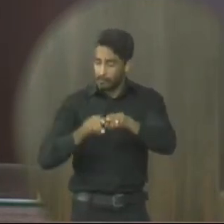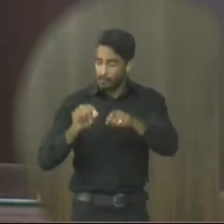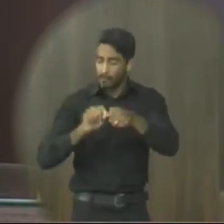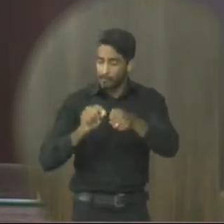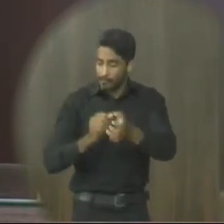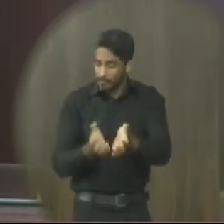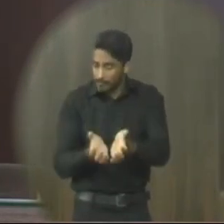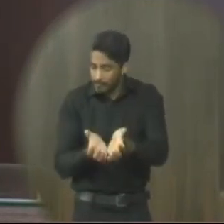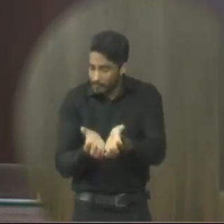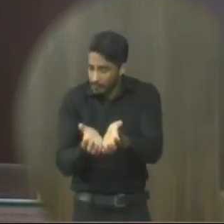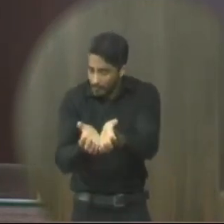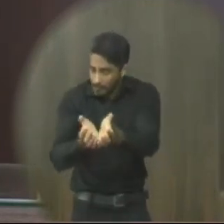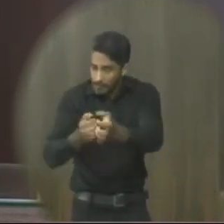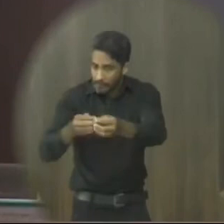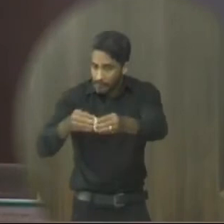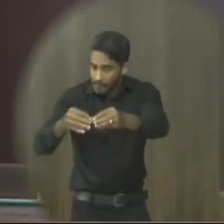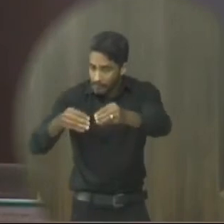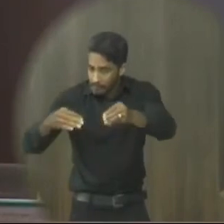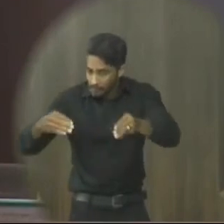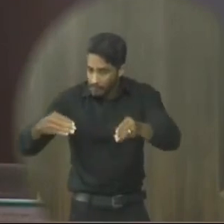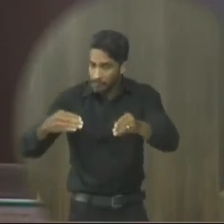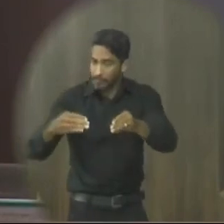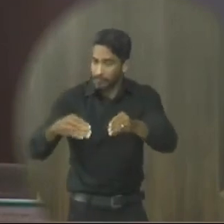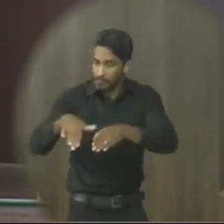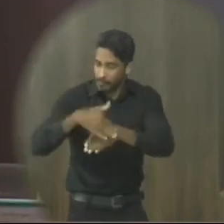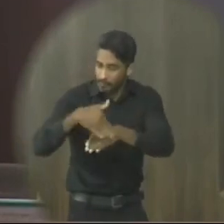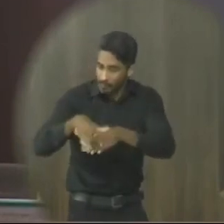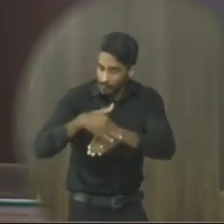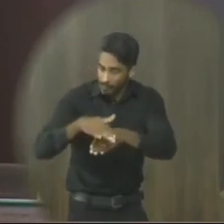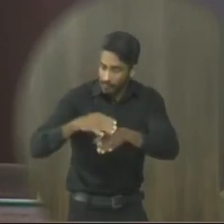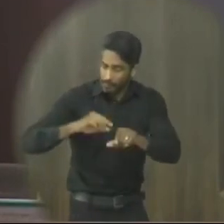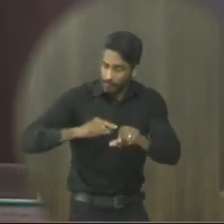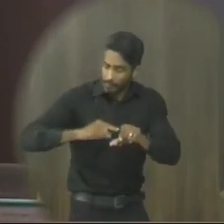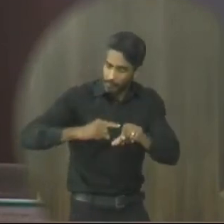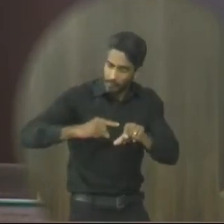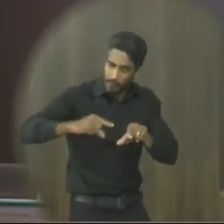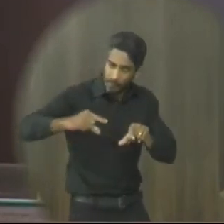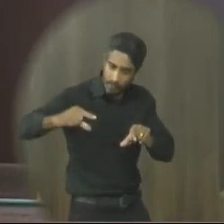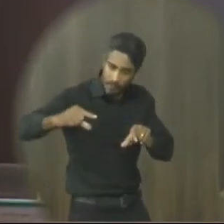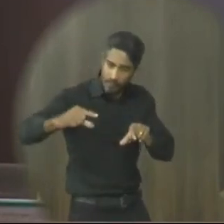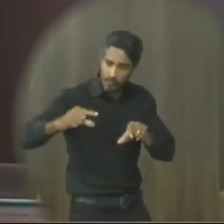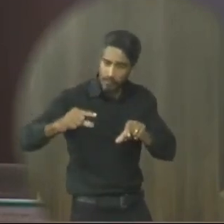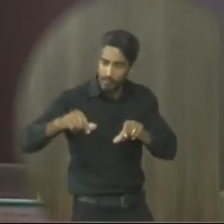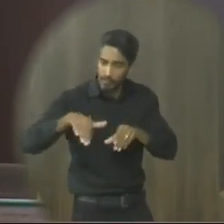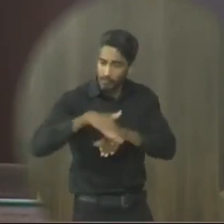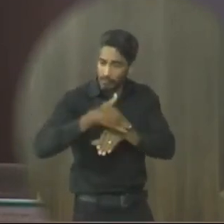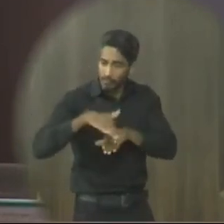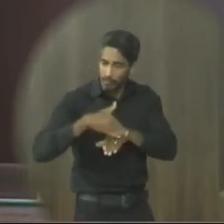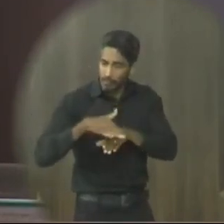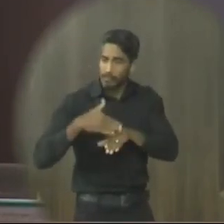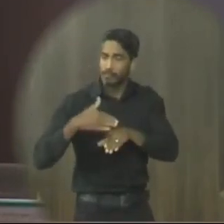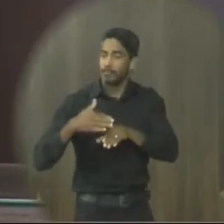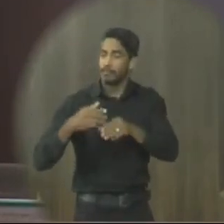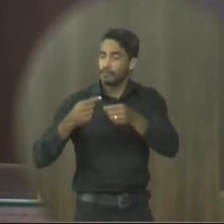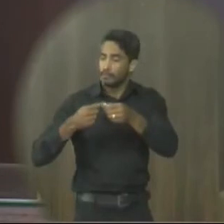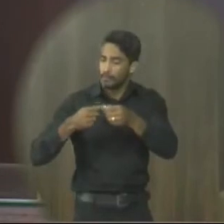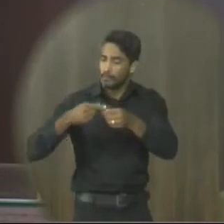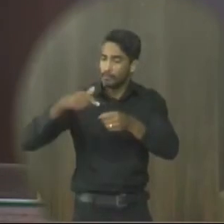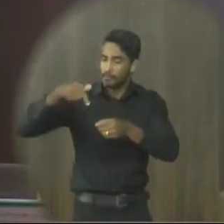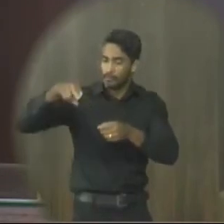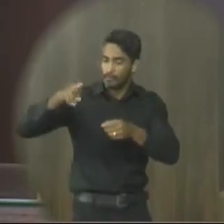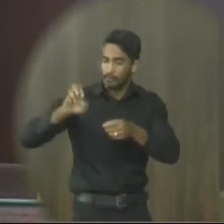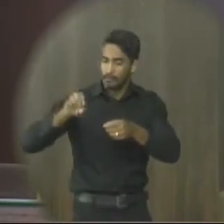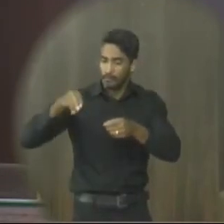realização de patrulhamento e cascalhamento de toda a extensão das ruas do Distrito de Quemquém, que